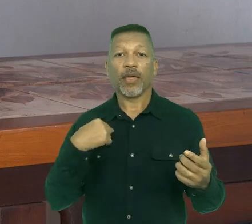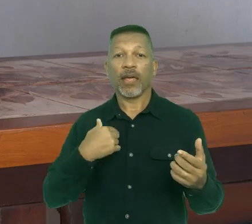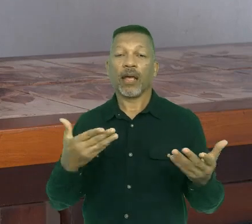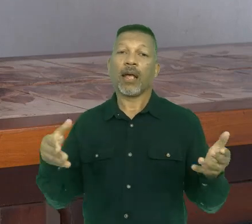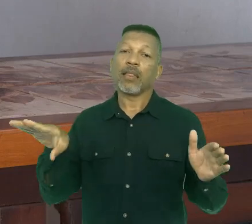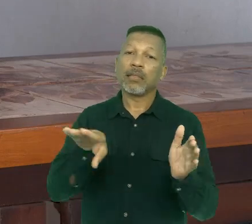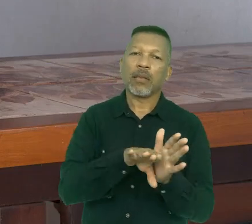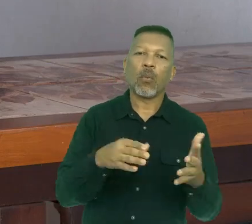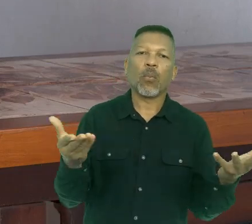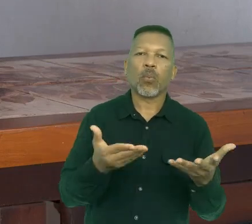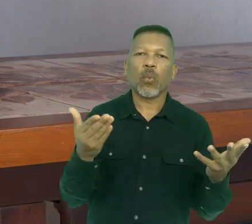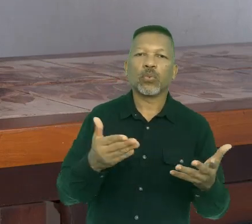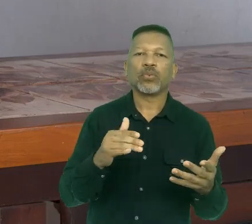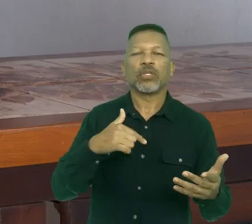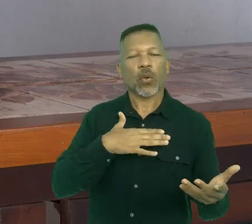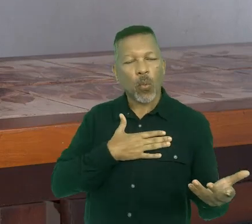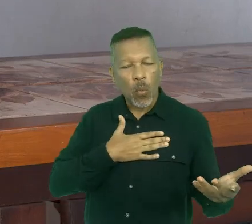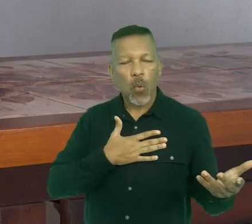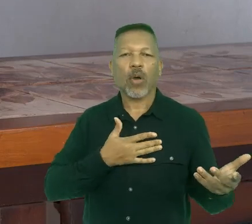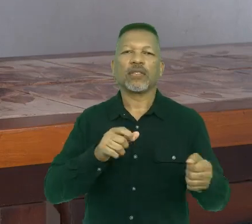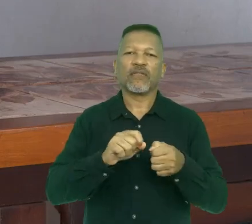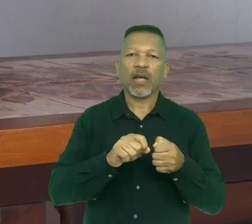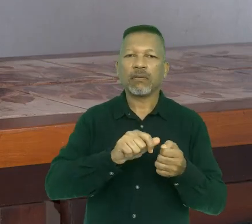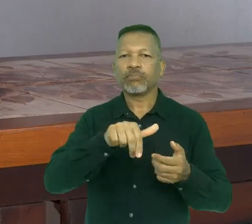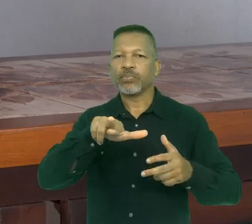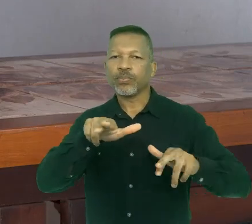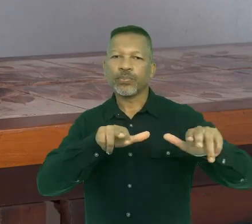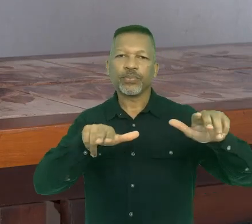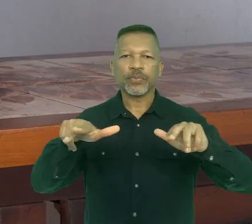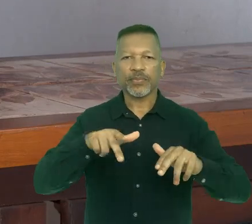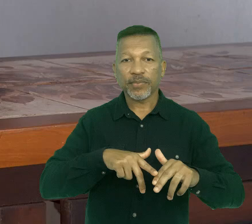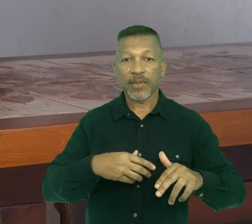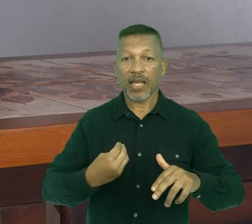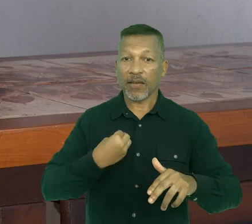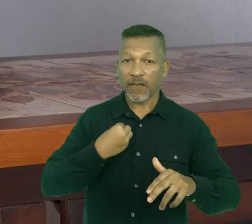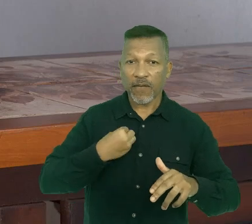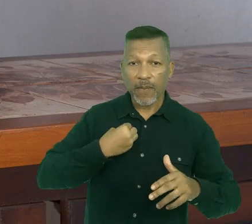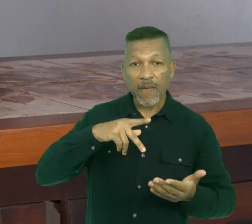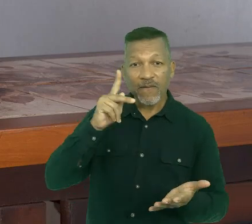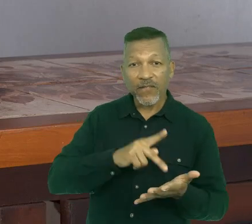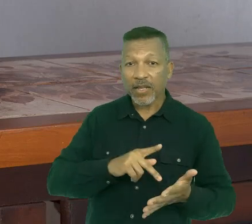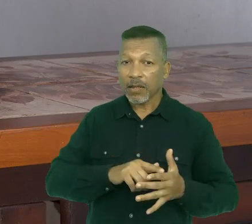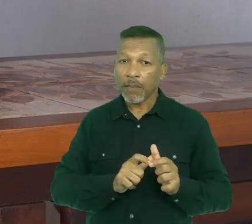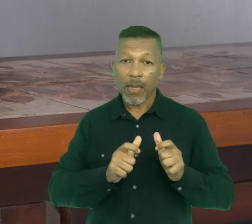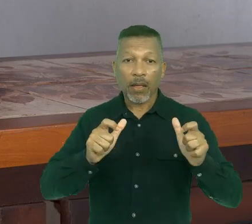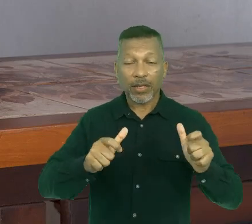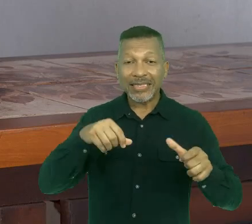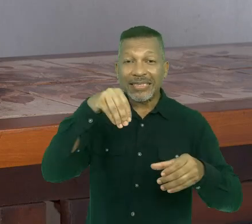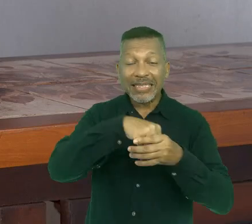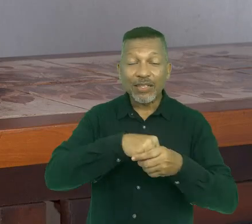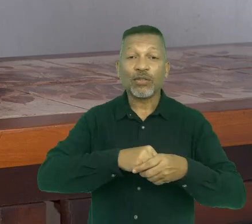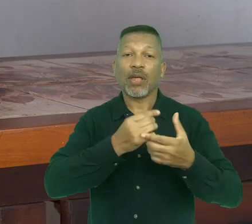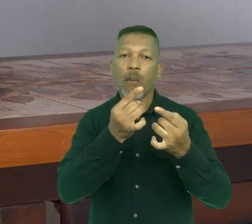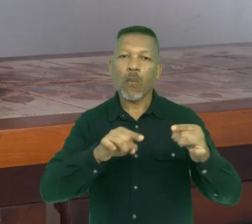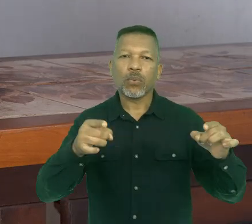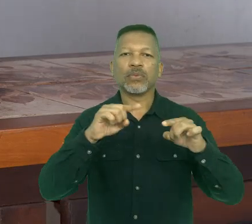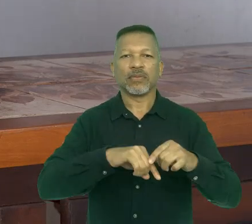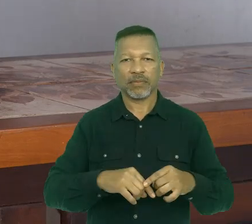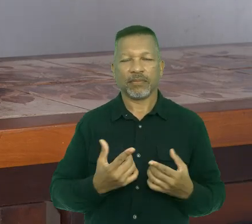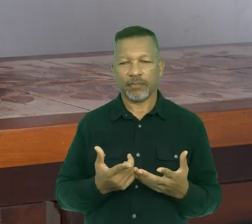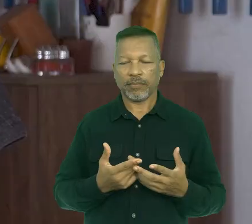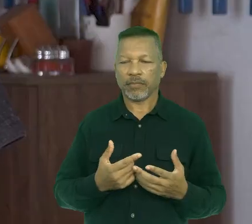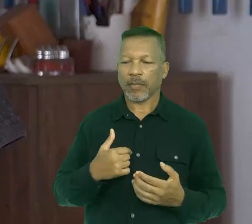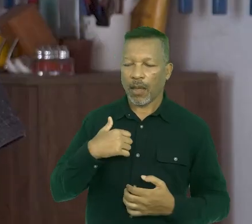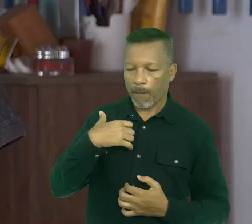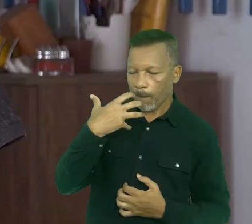encontrou, até o Lucas de hoje, que faz o que gosta, que compõe as próprias coisas, que vive uma verdade maior na música, sabe? Foi assim que eu cheguei